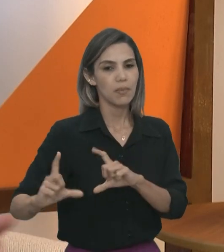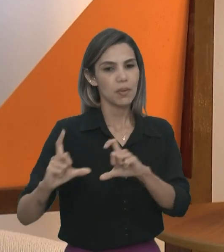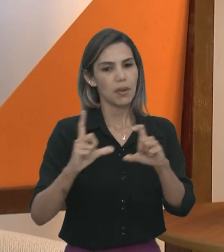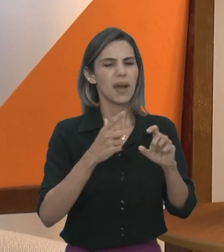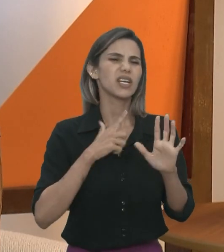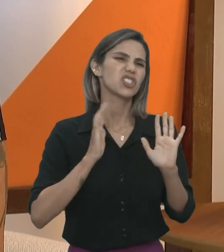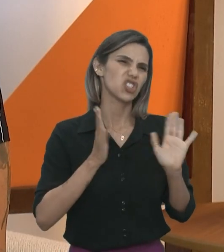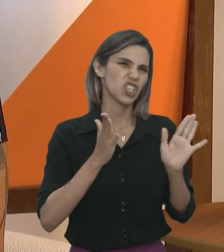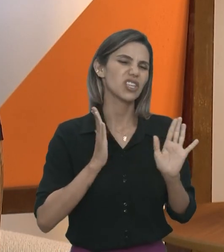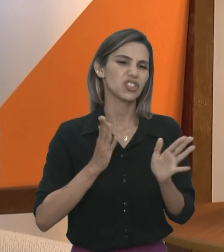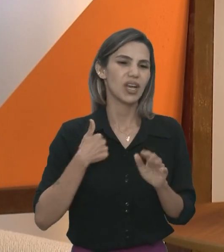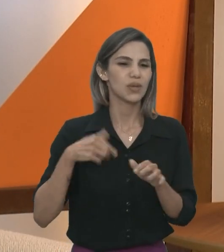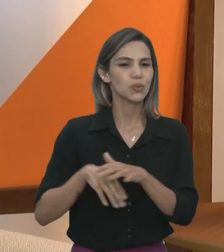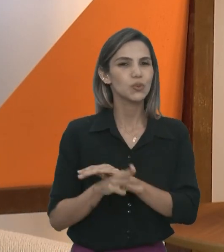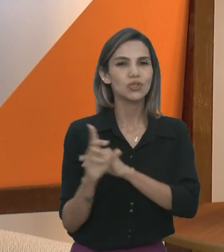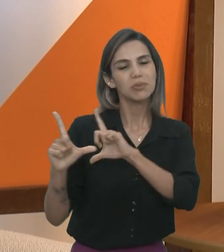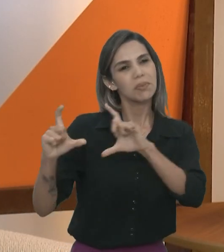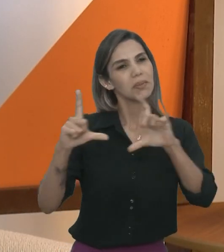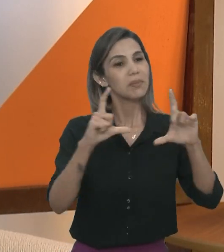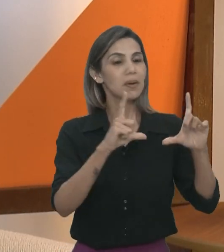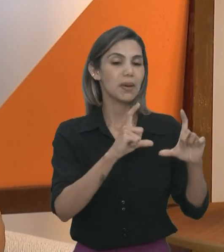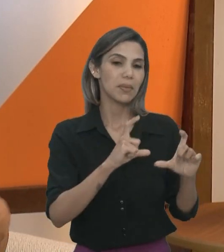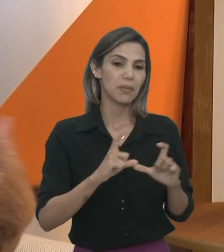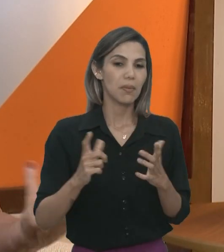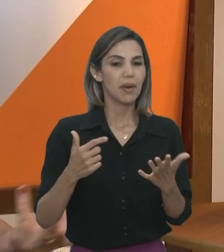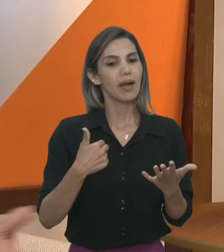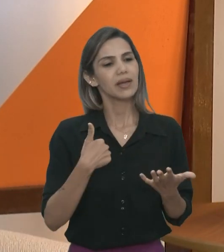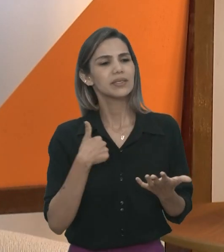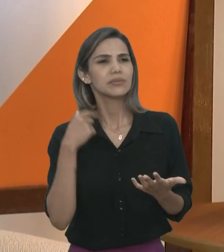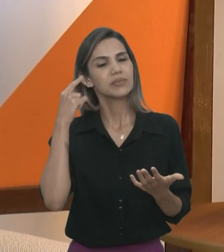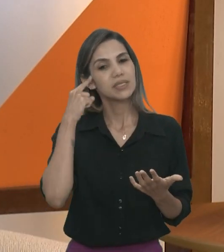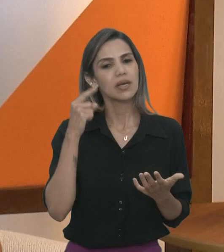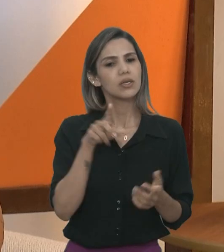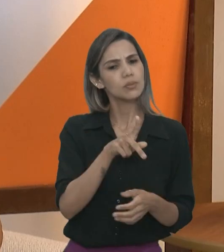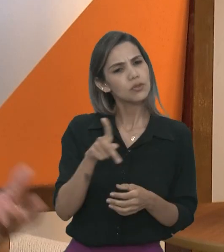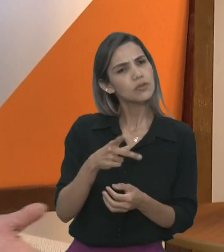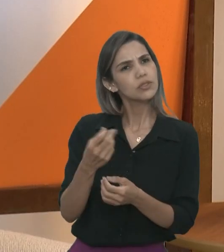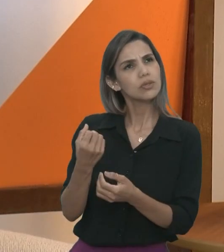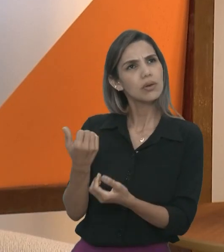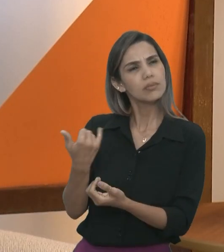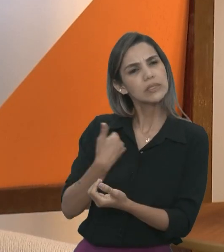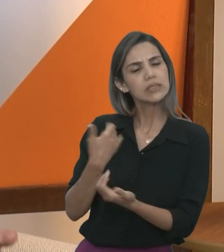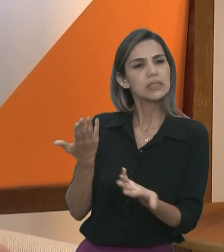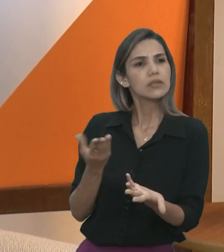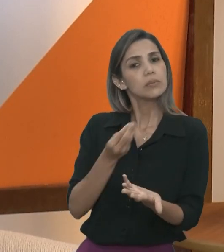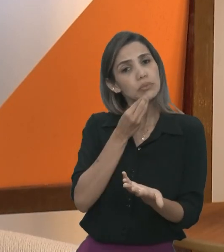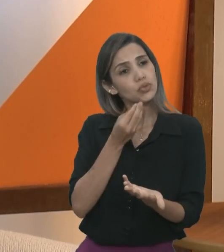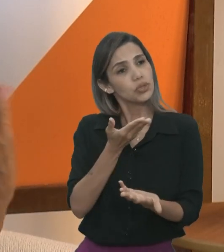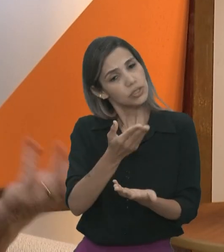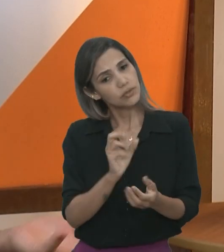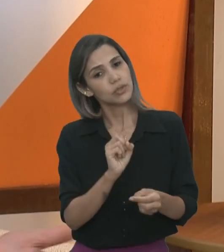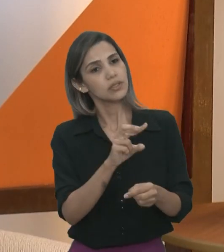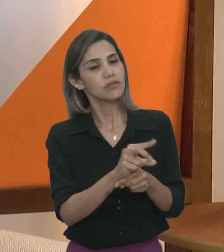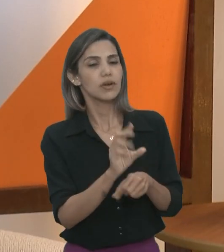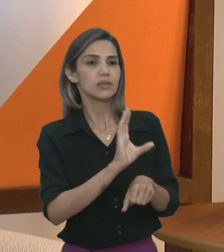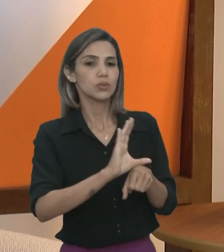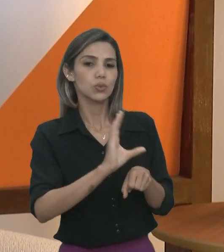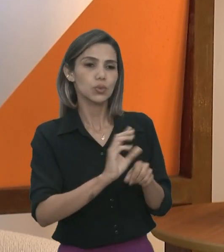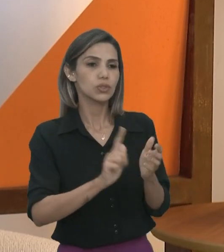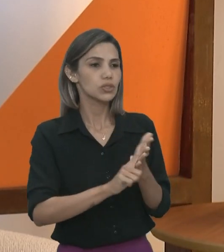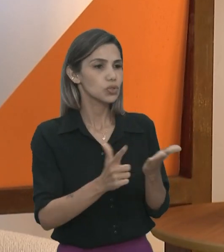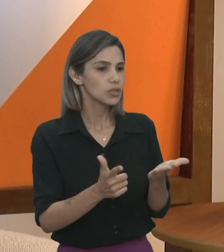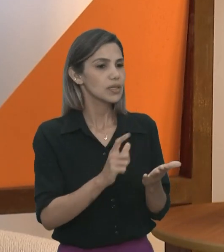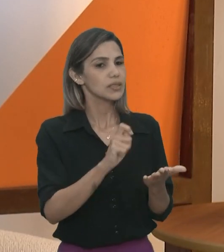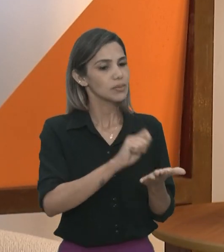fotografia antes de entrar na universidade. E aí eu falei, nossa, aí uns professores falaram, por que você não vai para o jornalismo, que você une a escrita com a imagem,